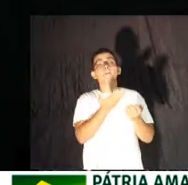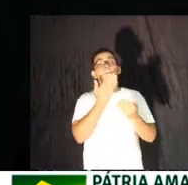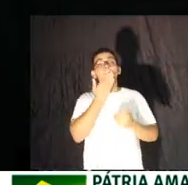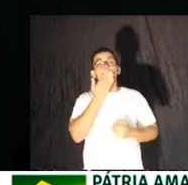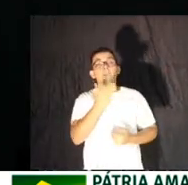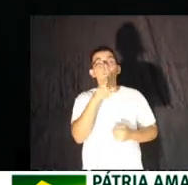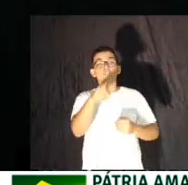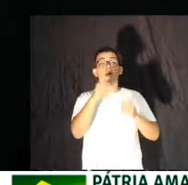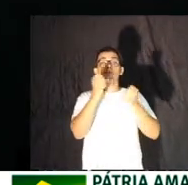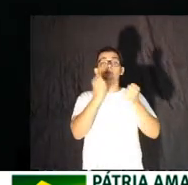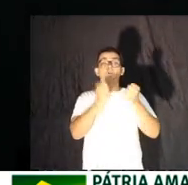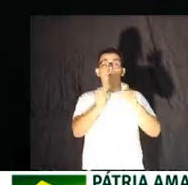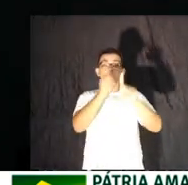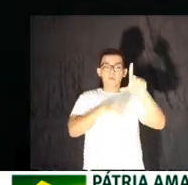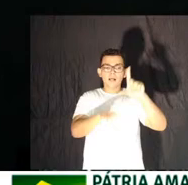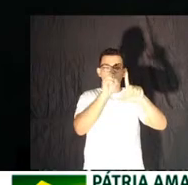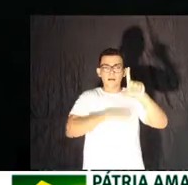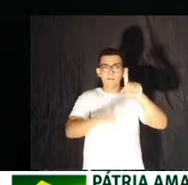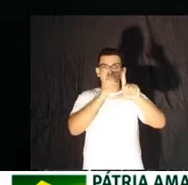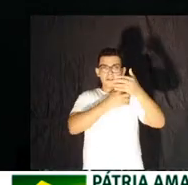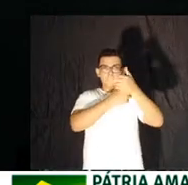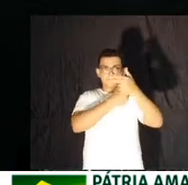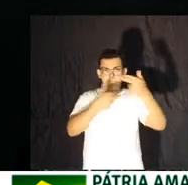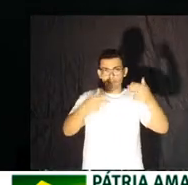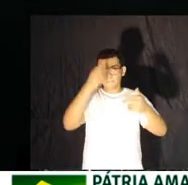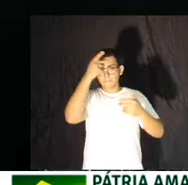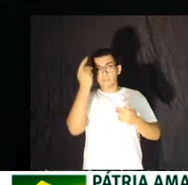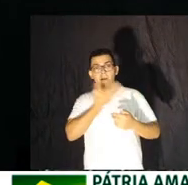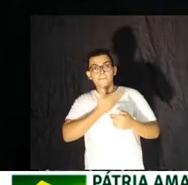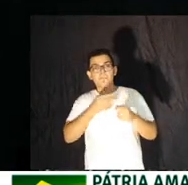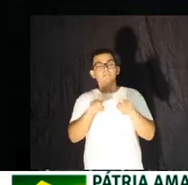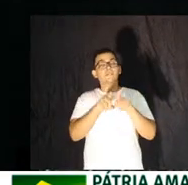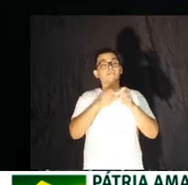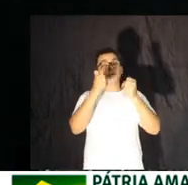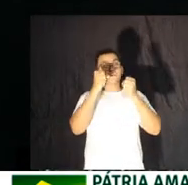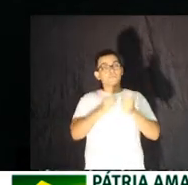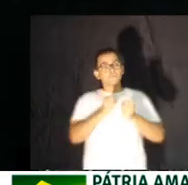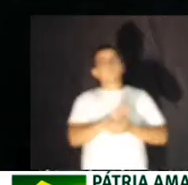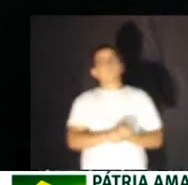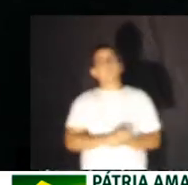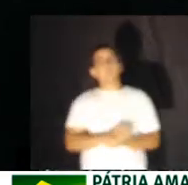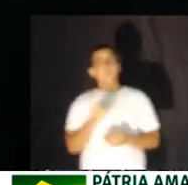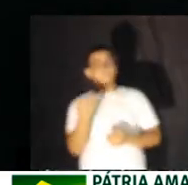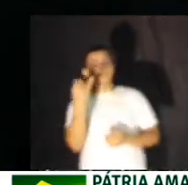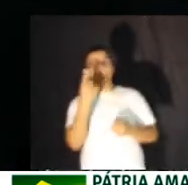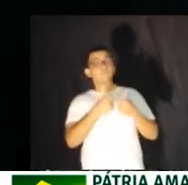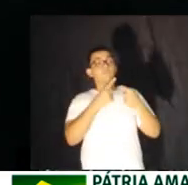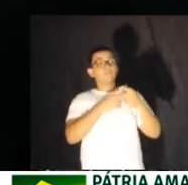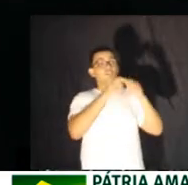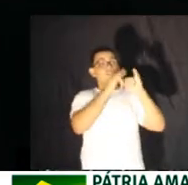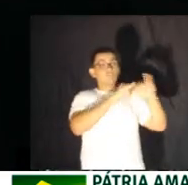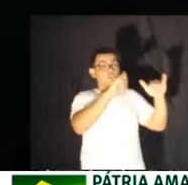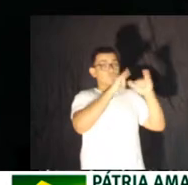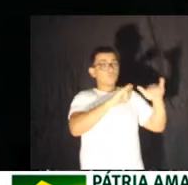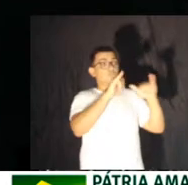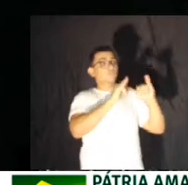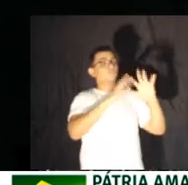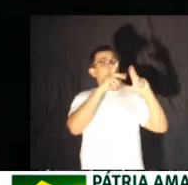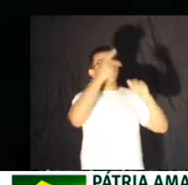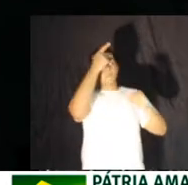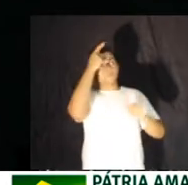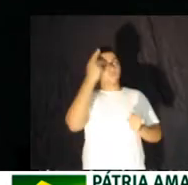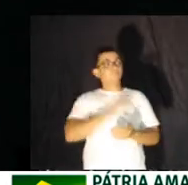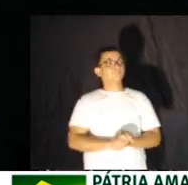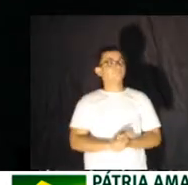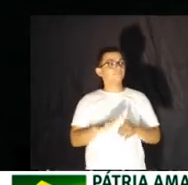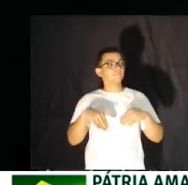aí, compartilha o nosso trabalho, compartilha o trabalho da Adriana. Por favor. Vai metendo o dedo aí, compartilhando com a galera, tá bom? Vamos de mais músicas, daqui a pouquinho eu